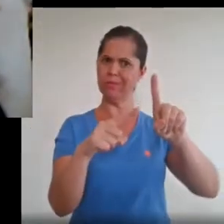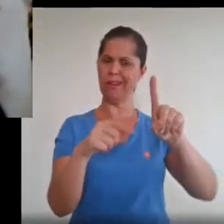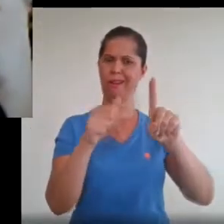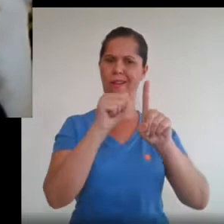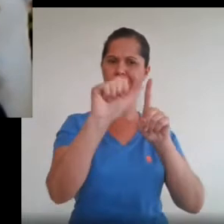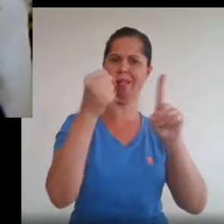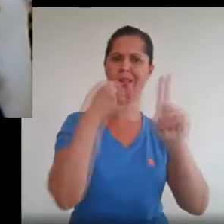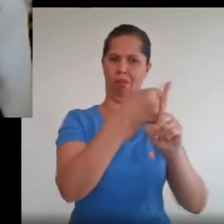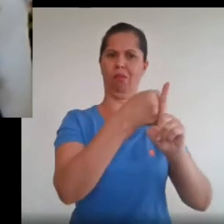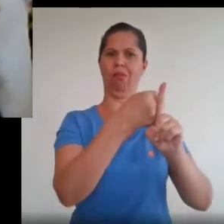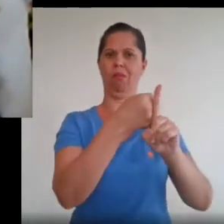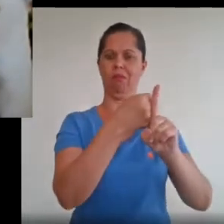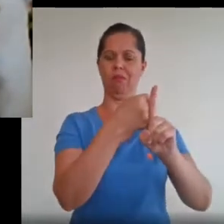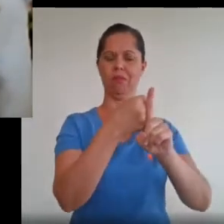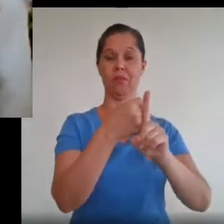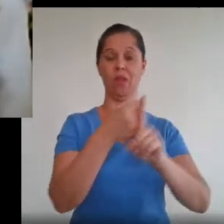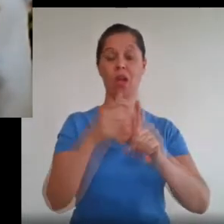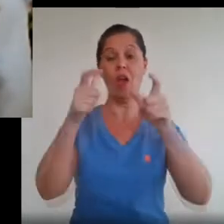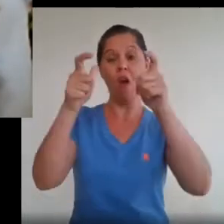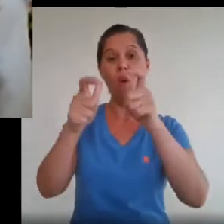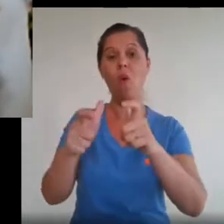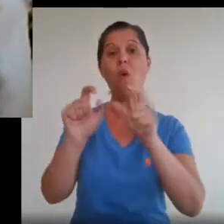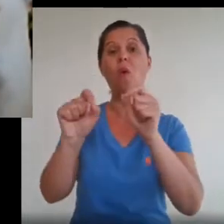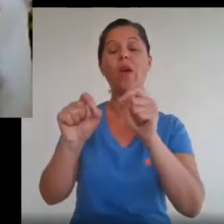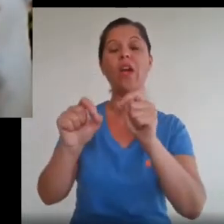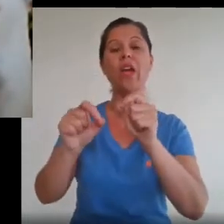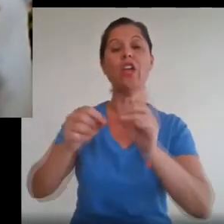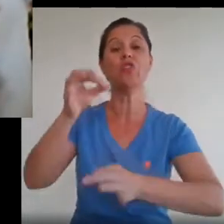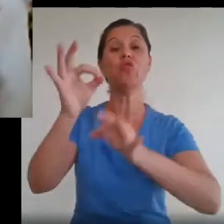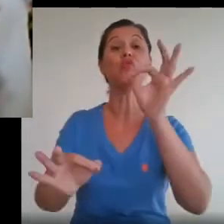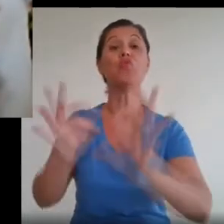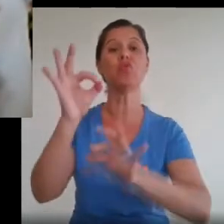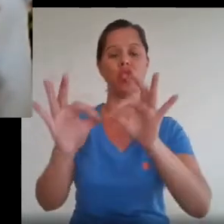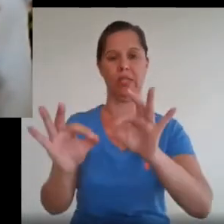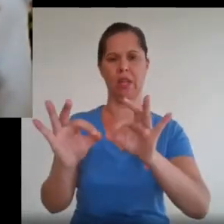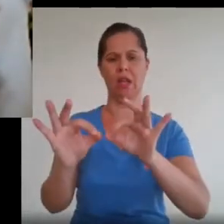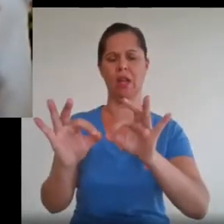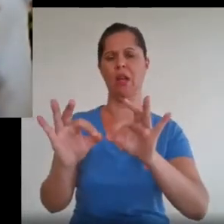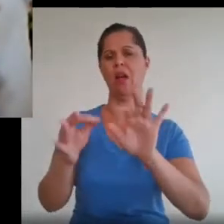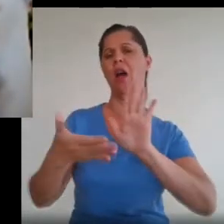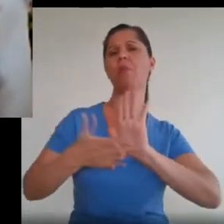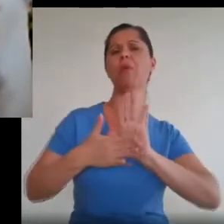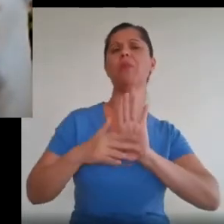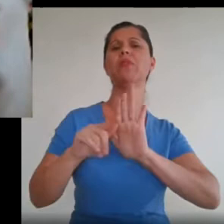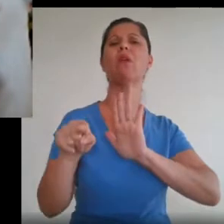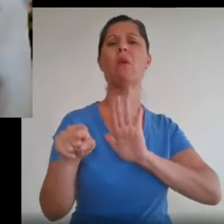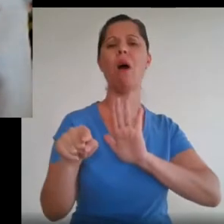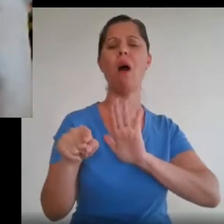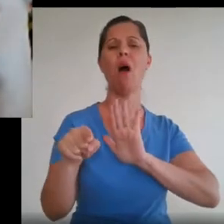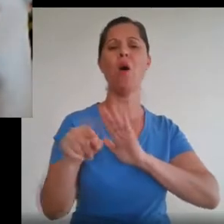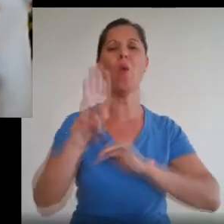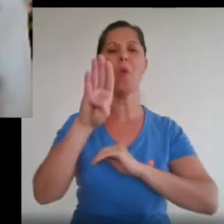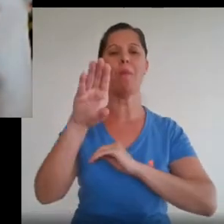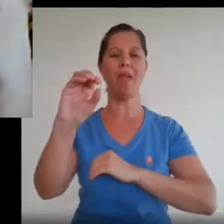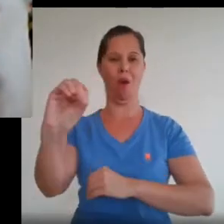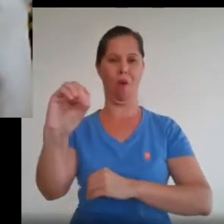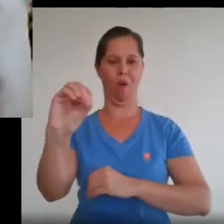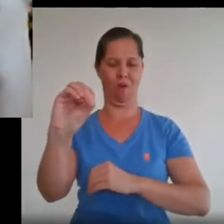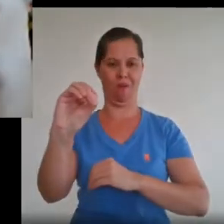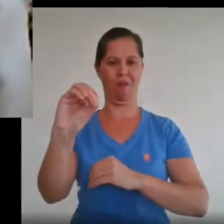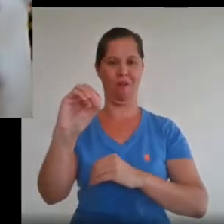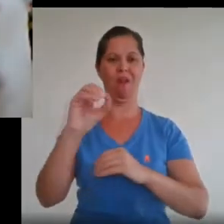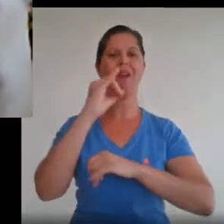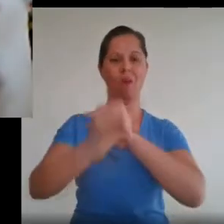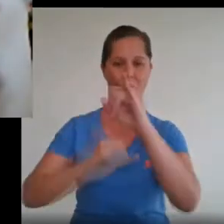O setor judiciário propôs o boletim de ocorrência